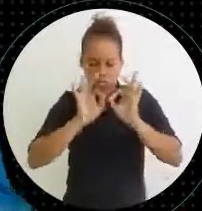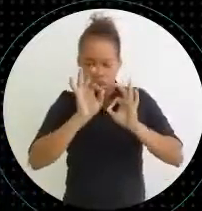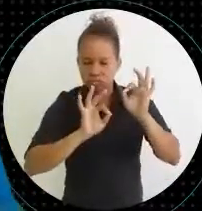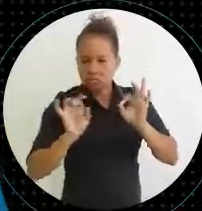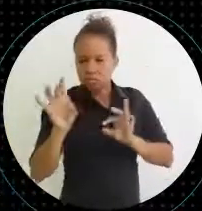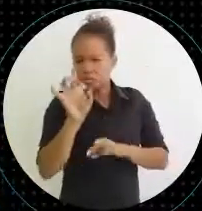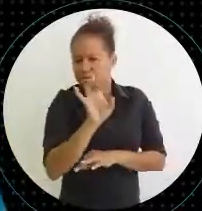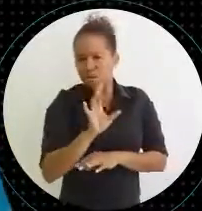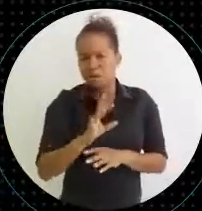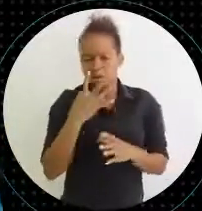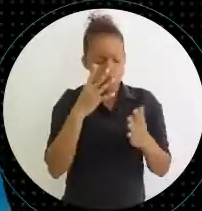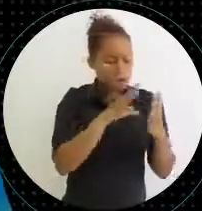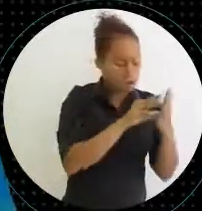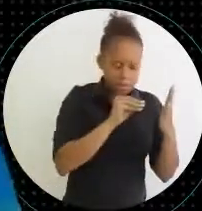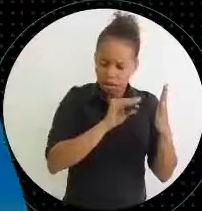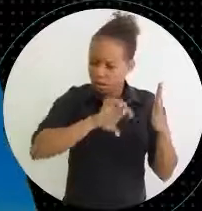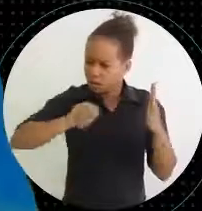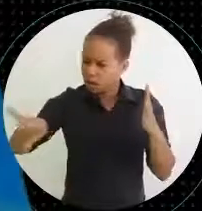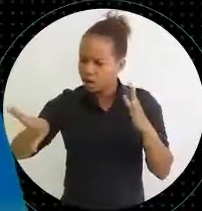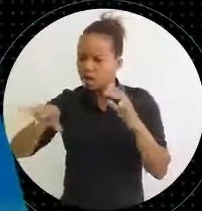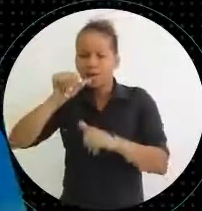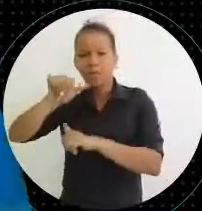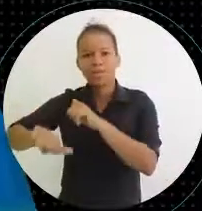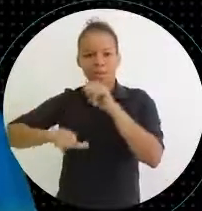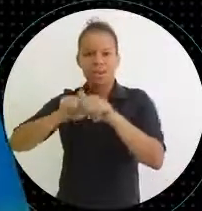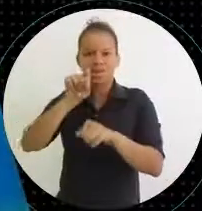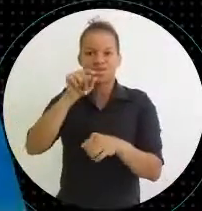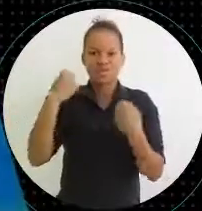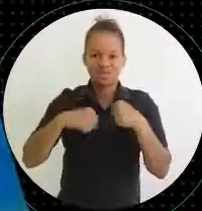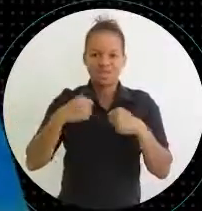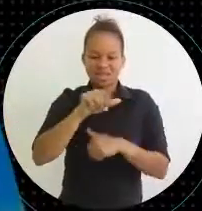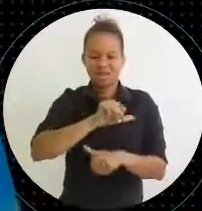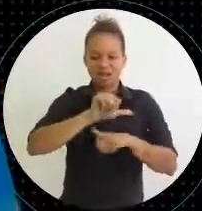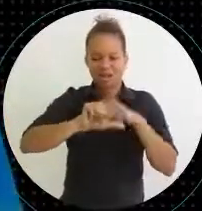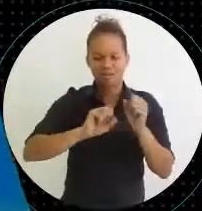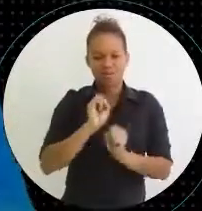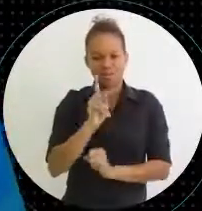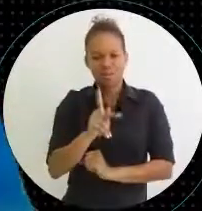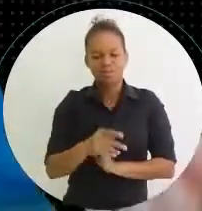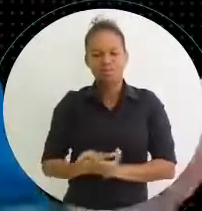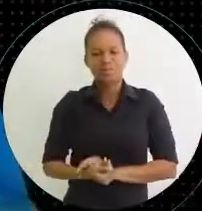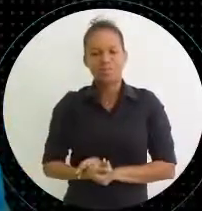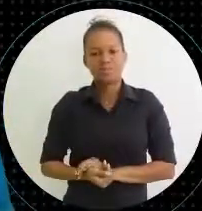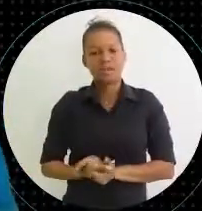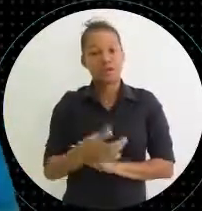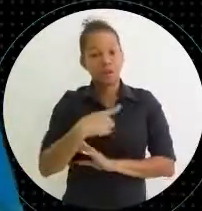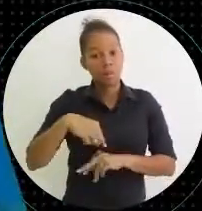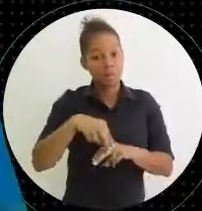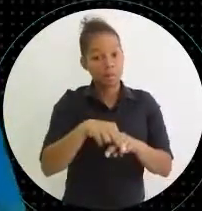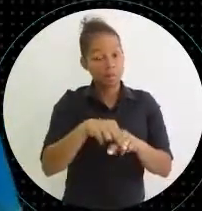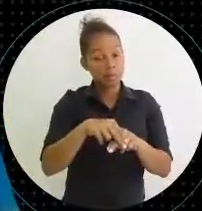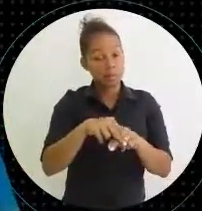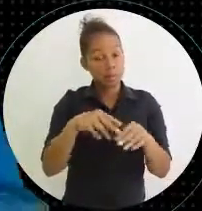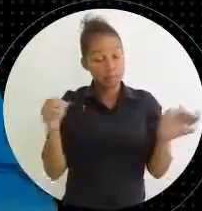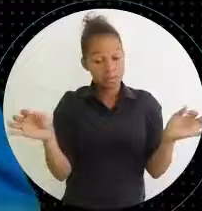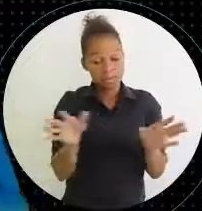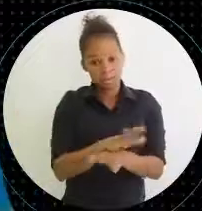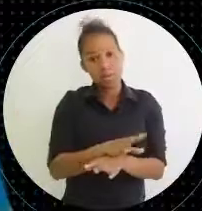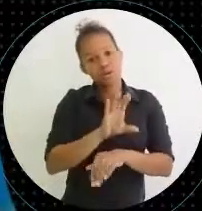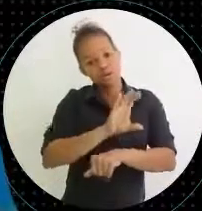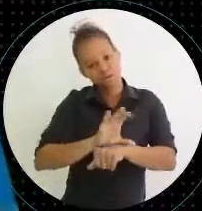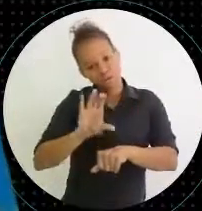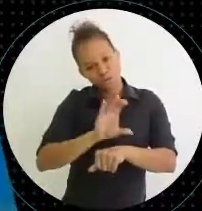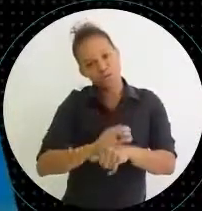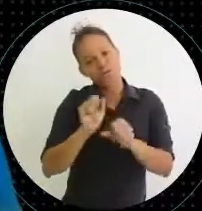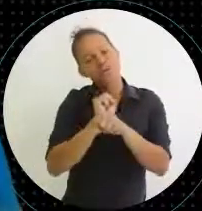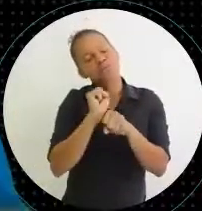fazer, mas é só copiar e colar e alterar aquilo que você precisa alterar, tá bem? Então, com isso, a gente encerra o nosso curso. Eu espero